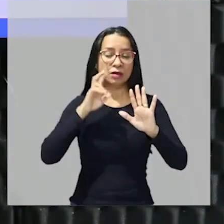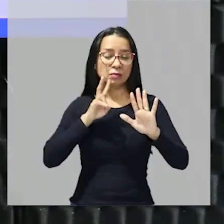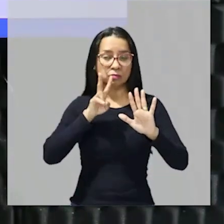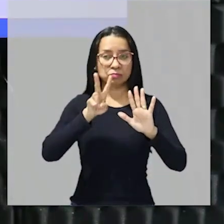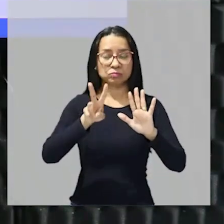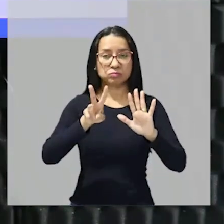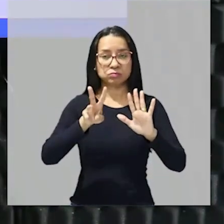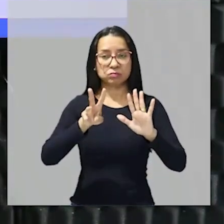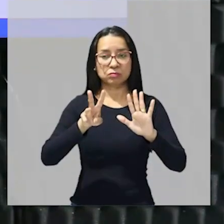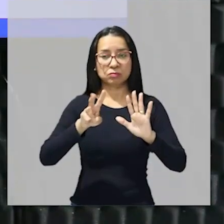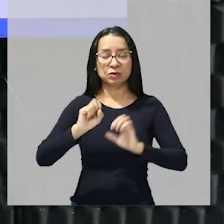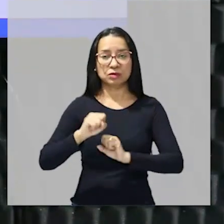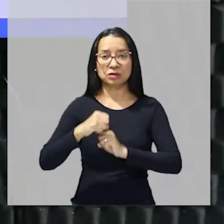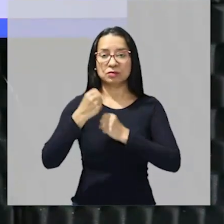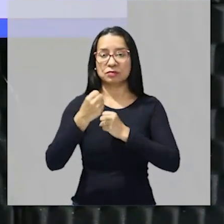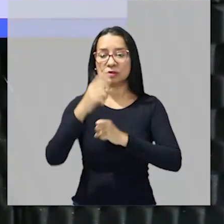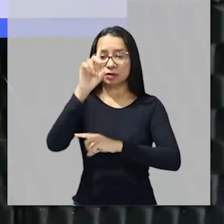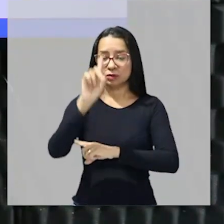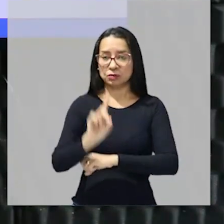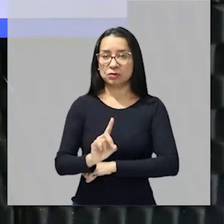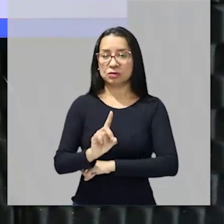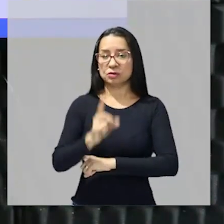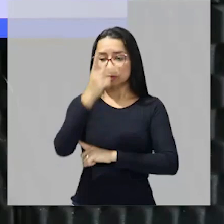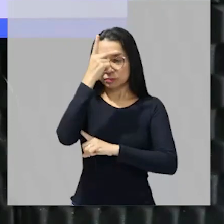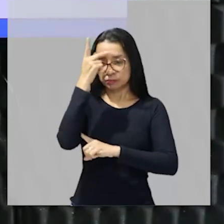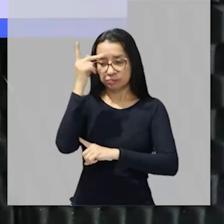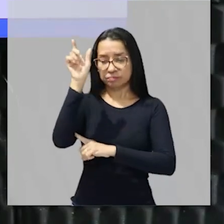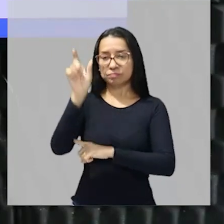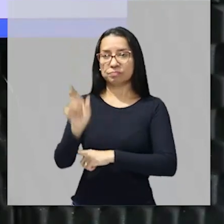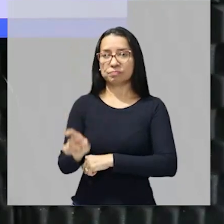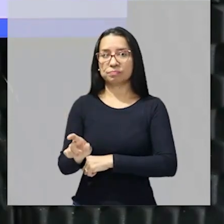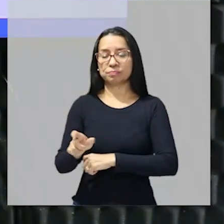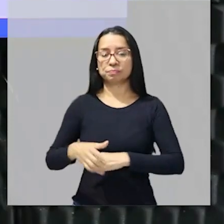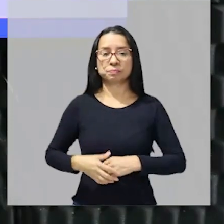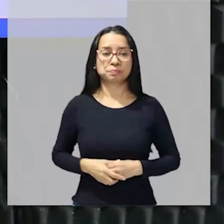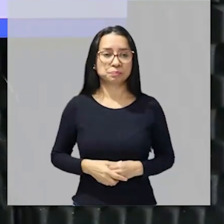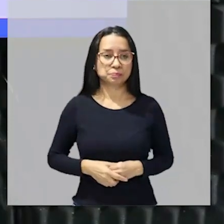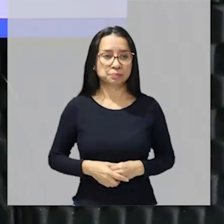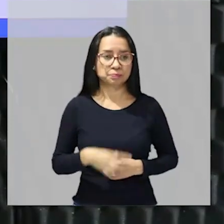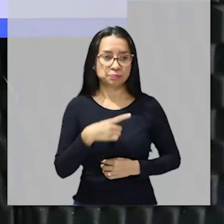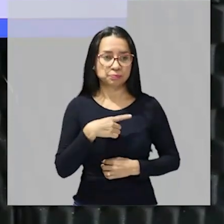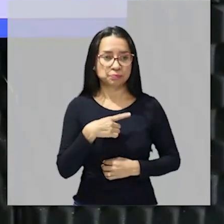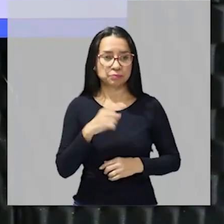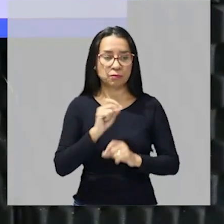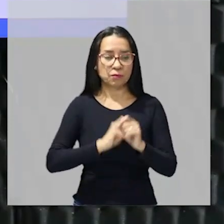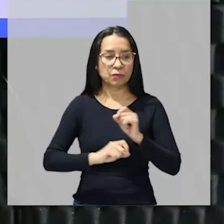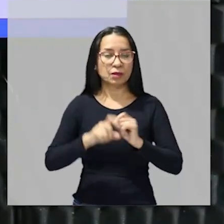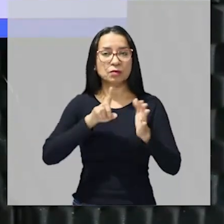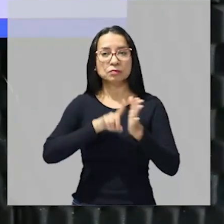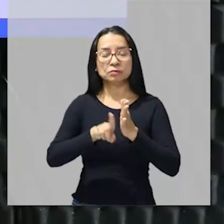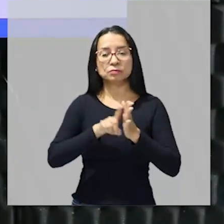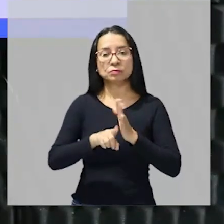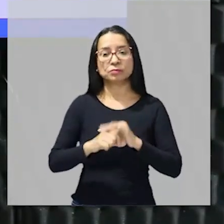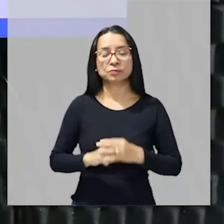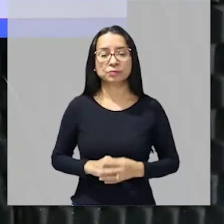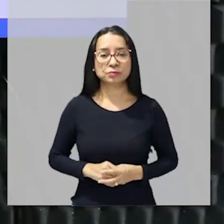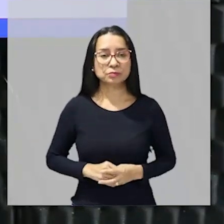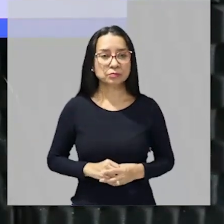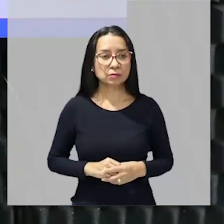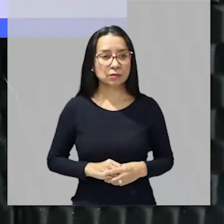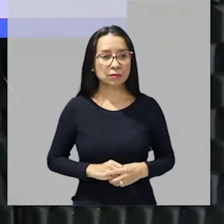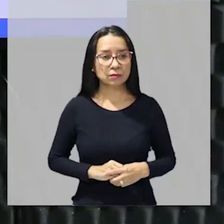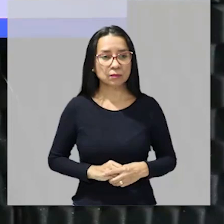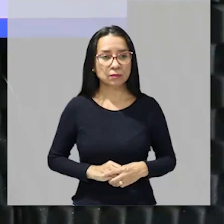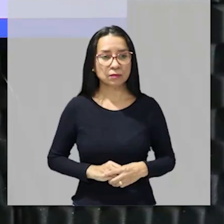Para a defesa do direito do indivíduo. Aí aqui tem o seguinte comando.